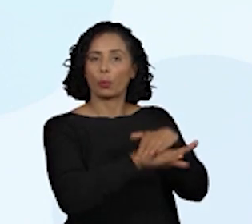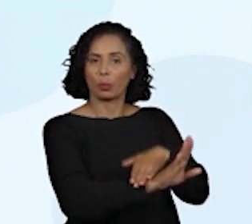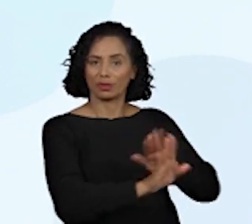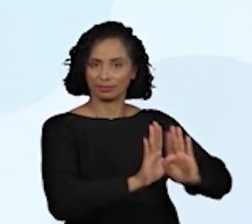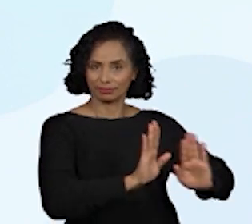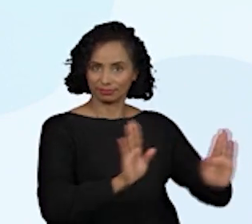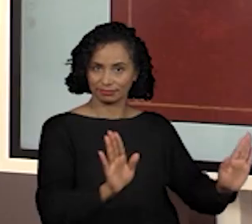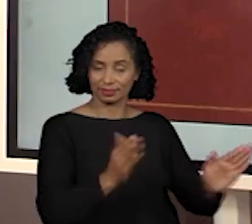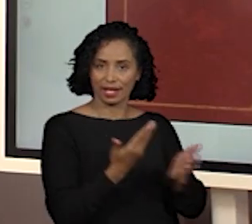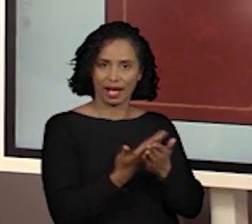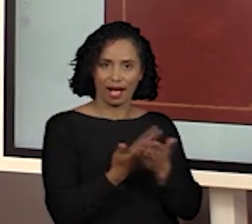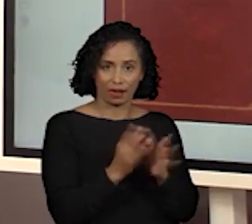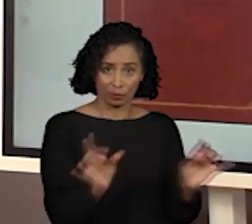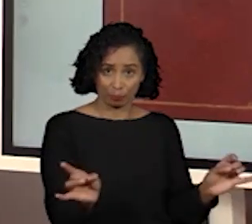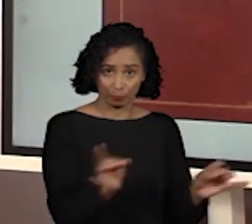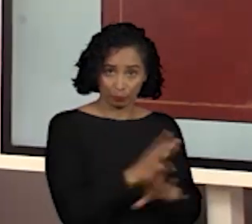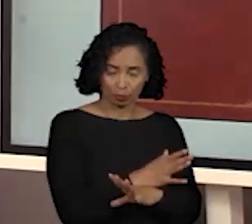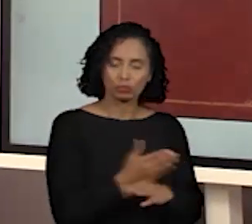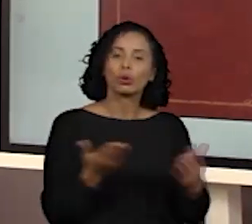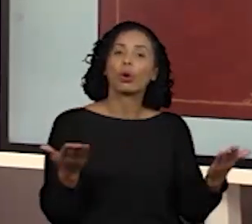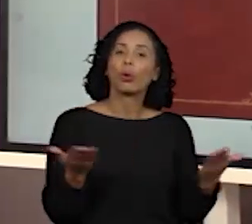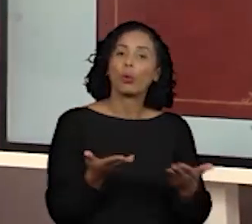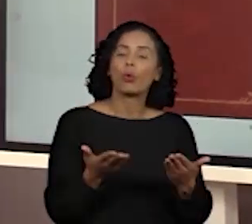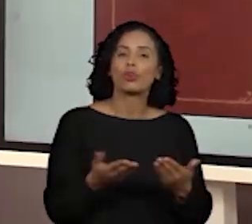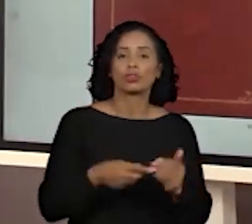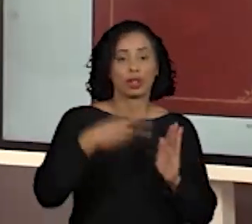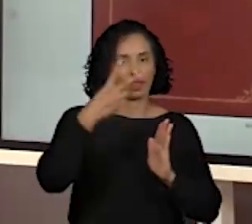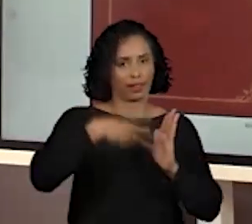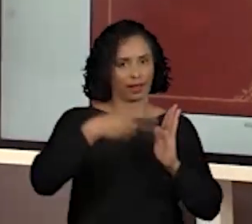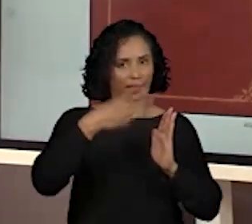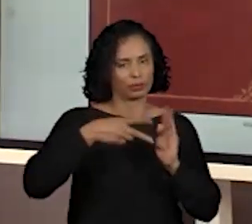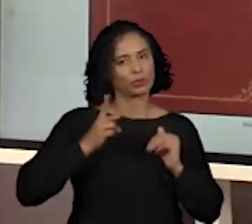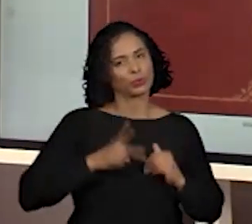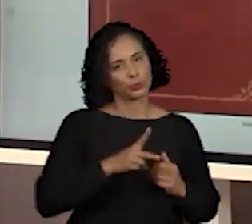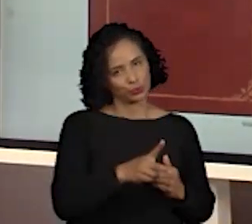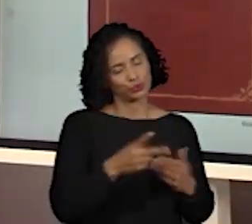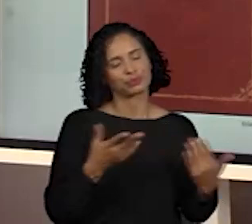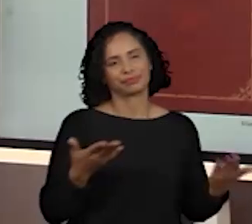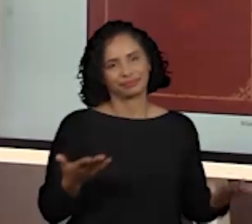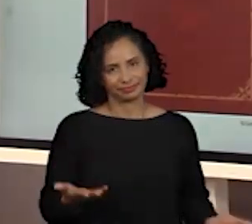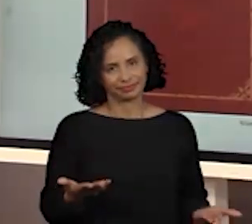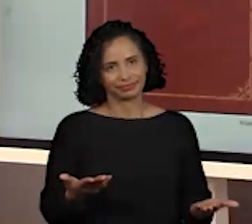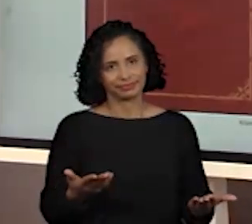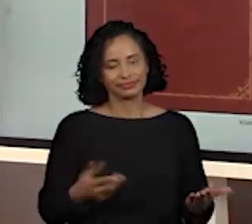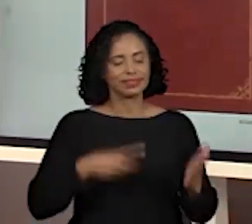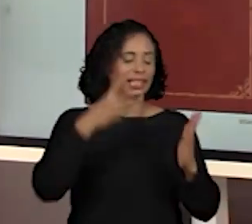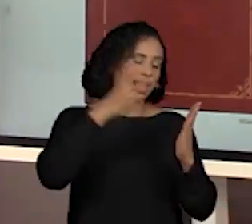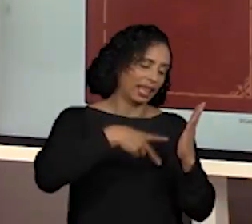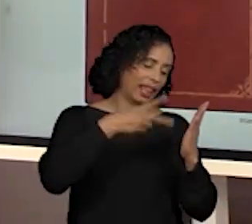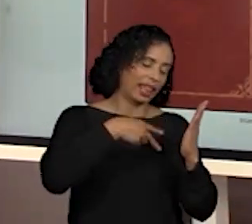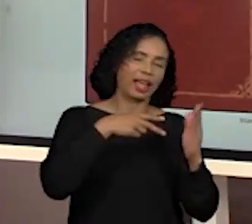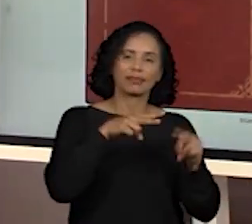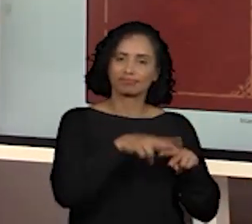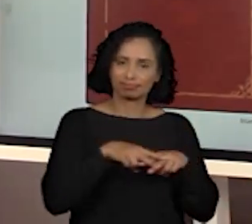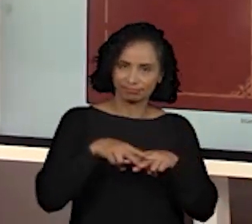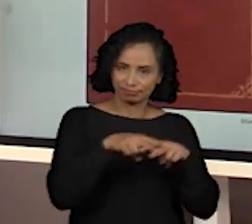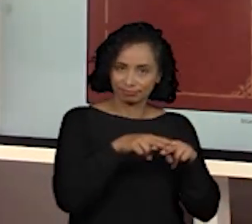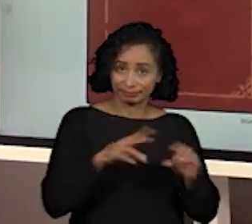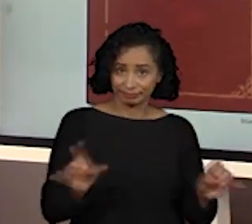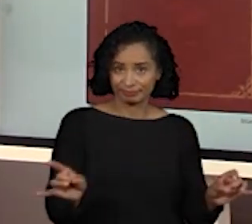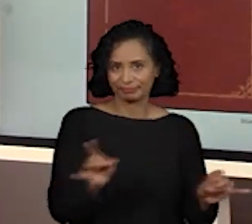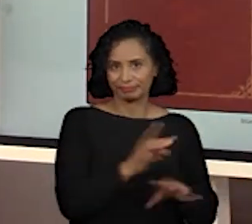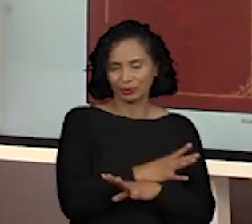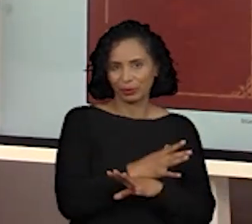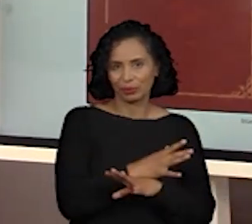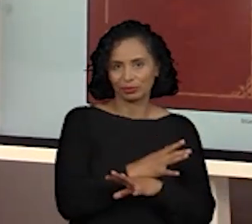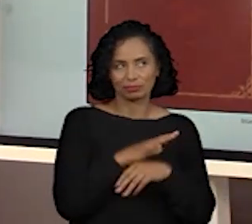uma outra aula, continuaremos a leitura. Até aqui, nós recordamos o mistério que ficou